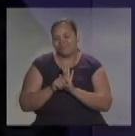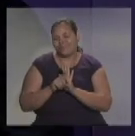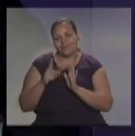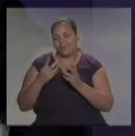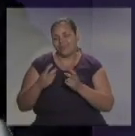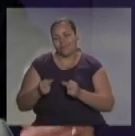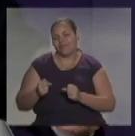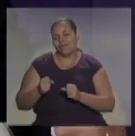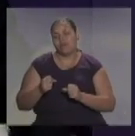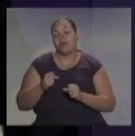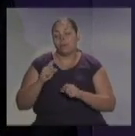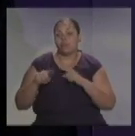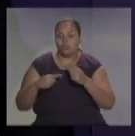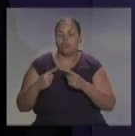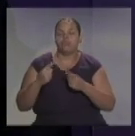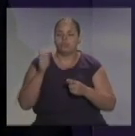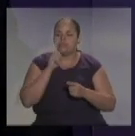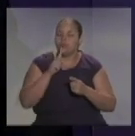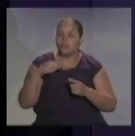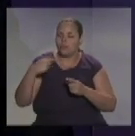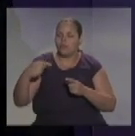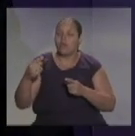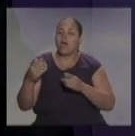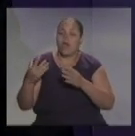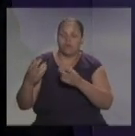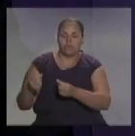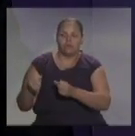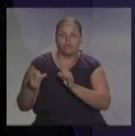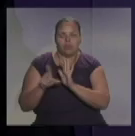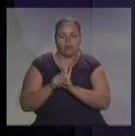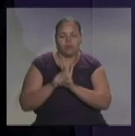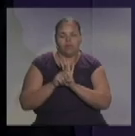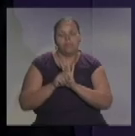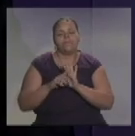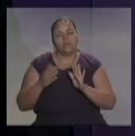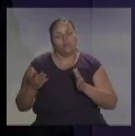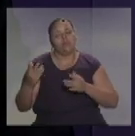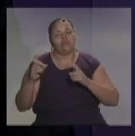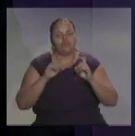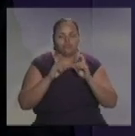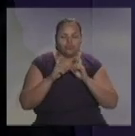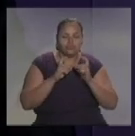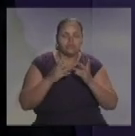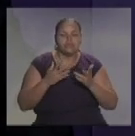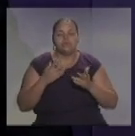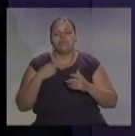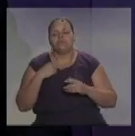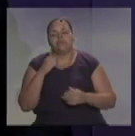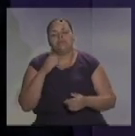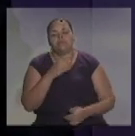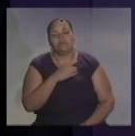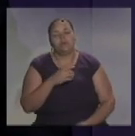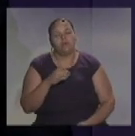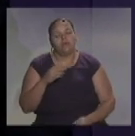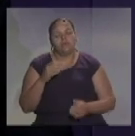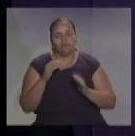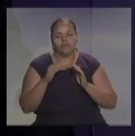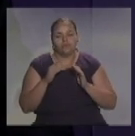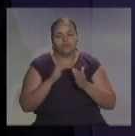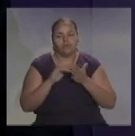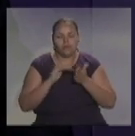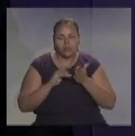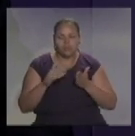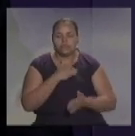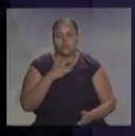vetada, nós derrubamos o veto, e aí sim, nós agora estamos discutindo, né, com a Secretaria de Saúde e a Secretaria